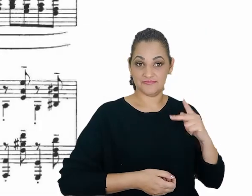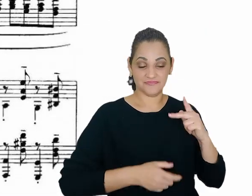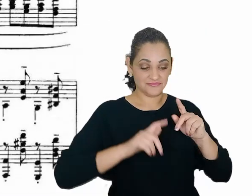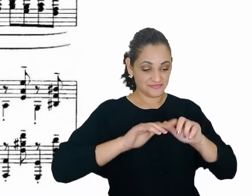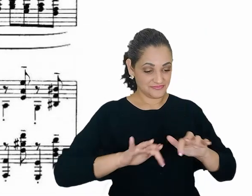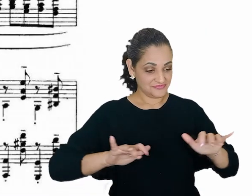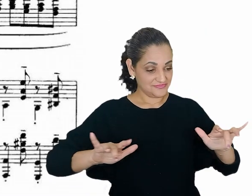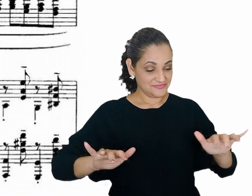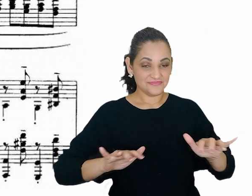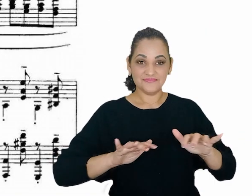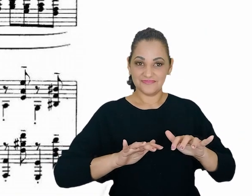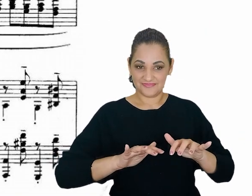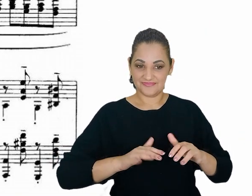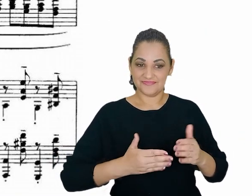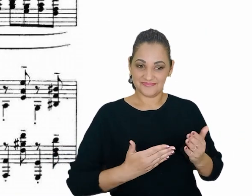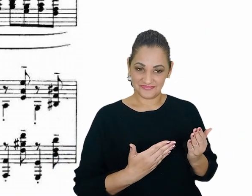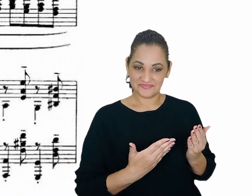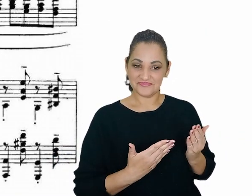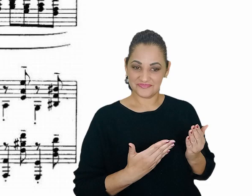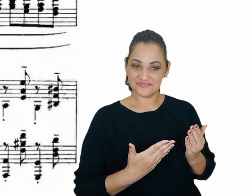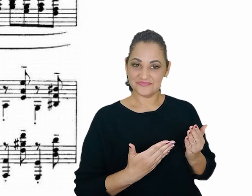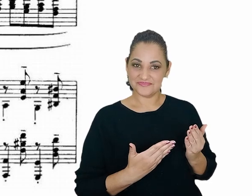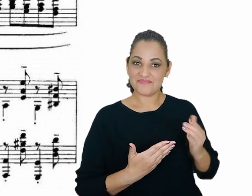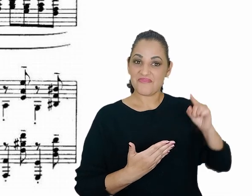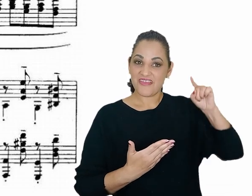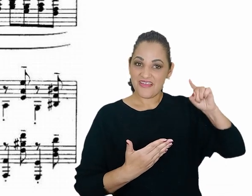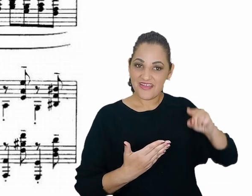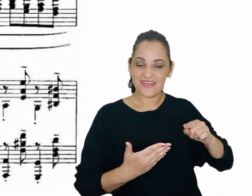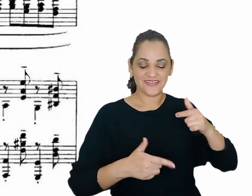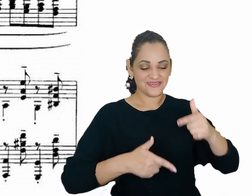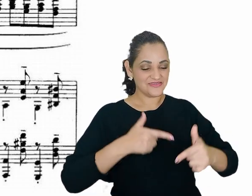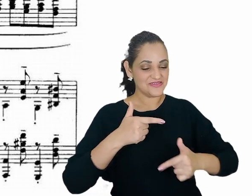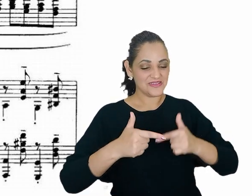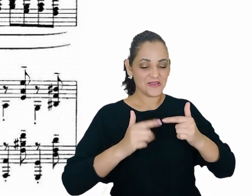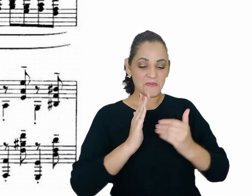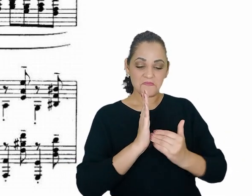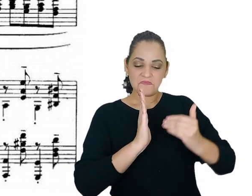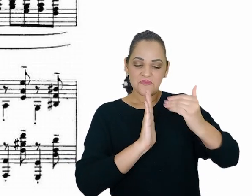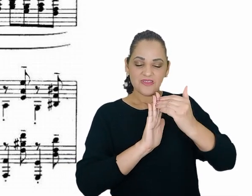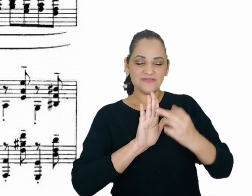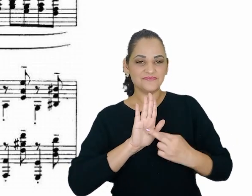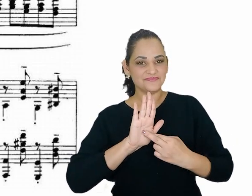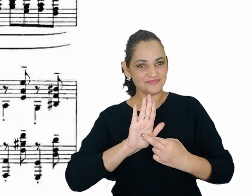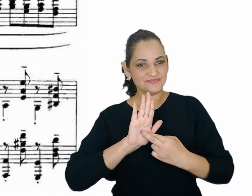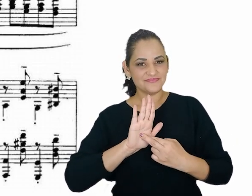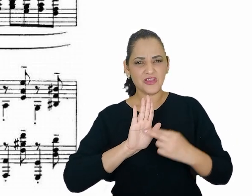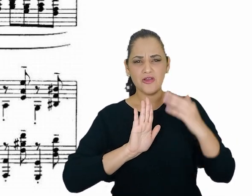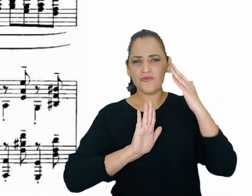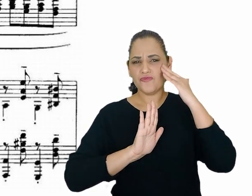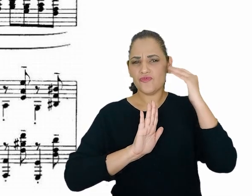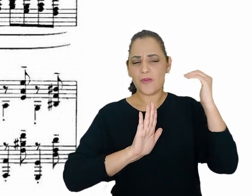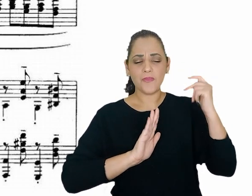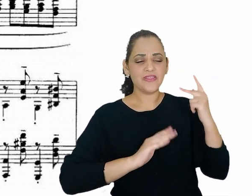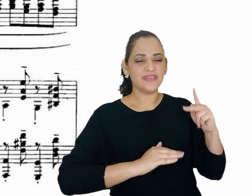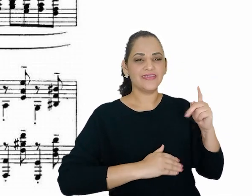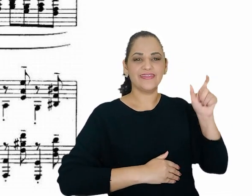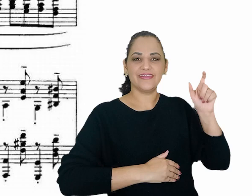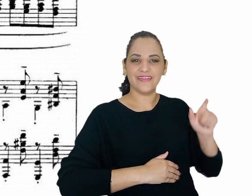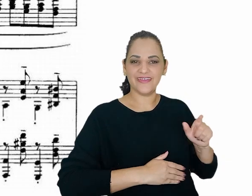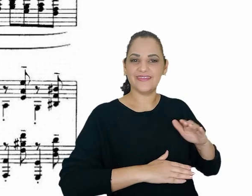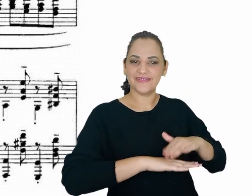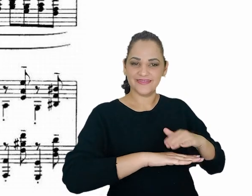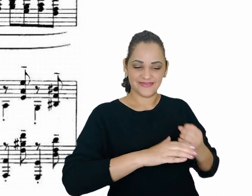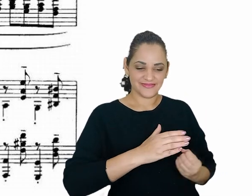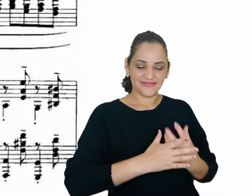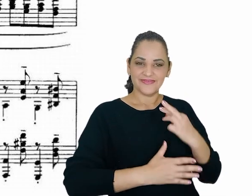Entre suas peças para piano, esse prelúdio opus 3, número 2, é um dos trabalhos mais representativos e mais famoso